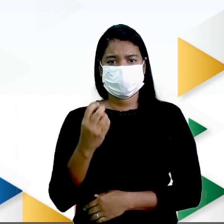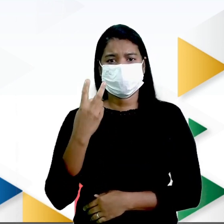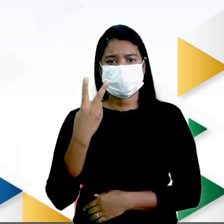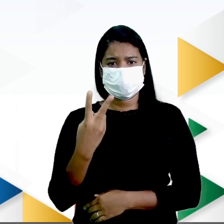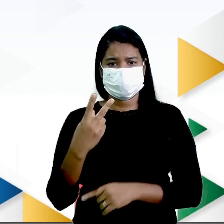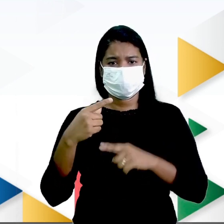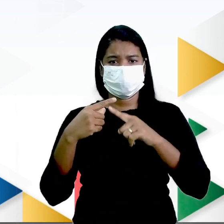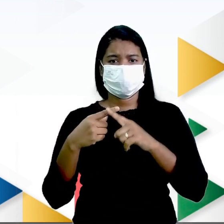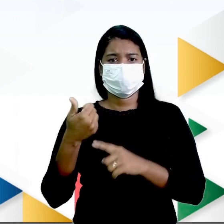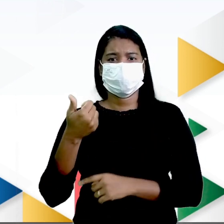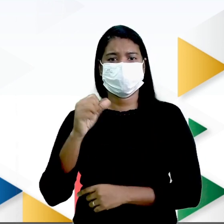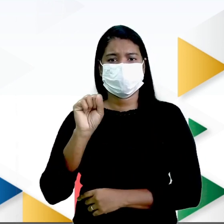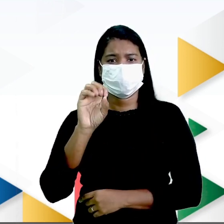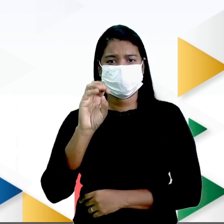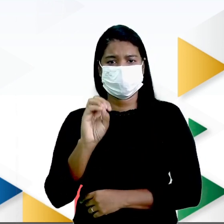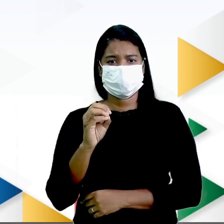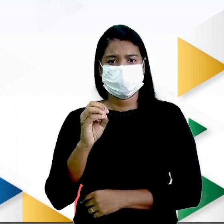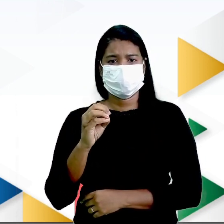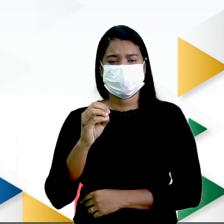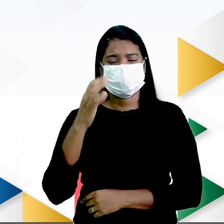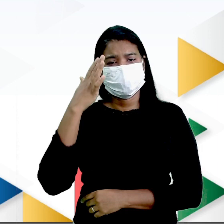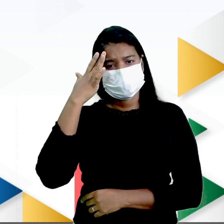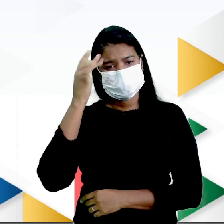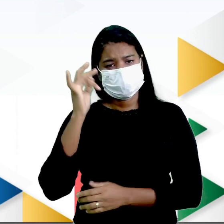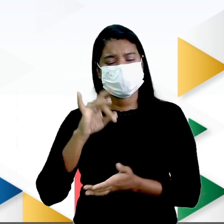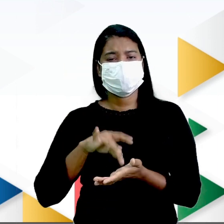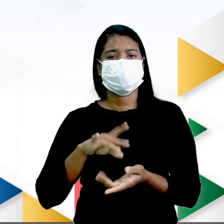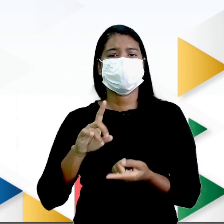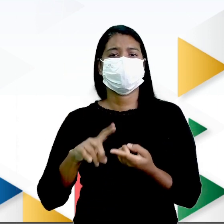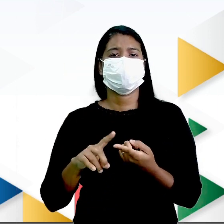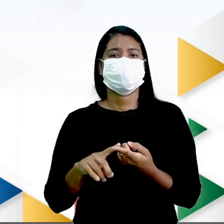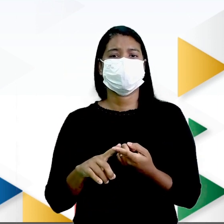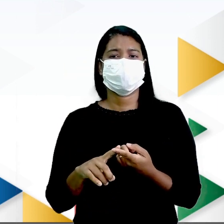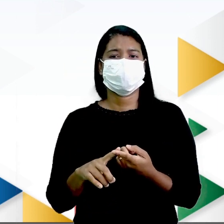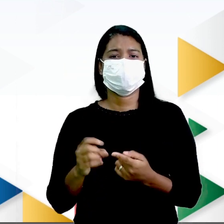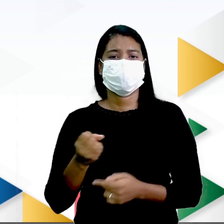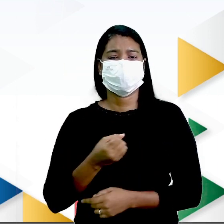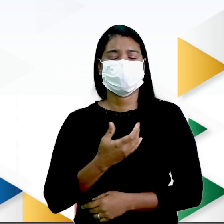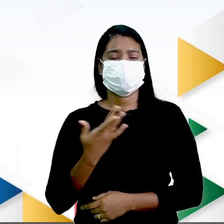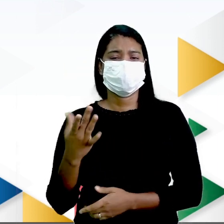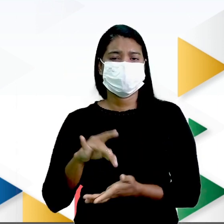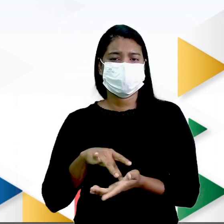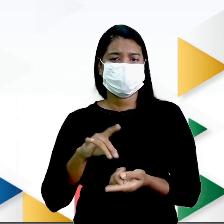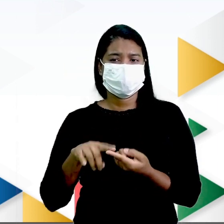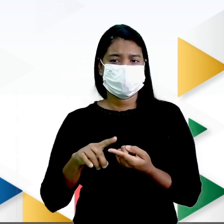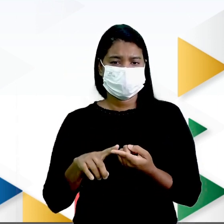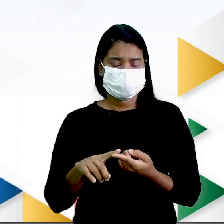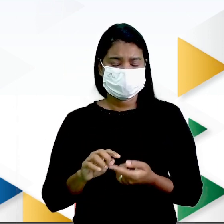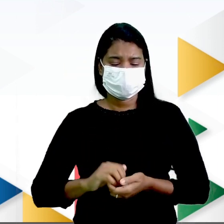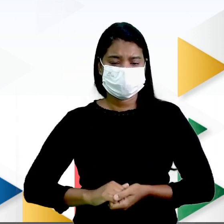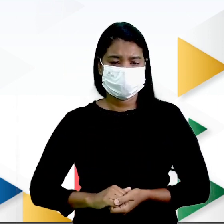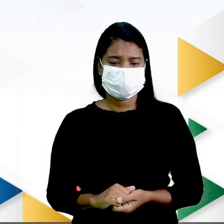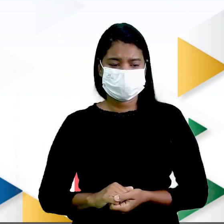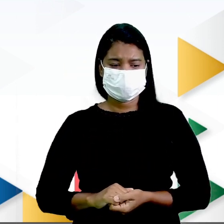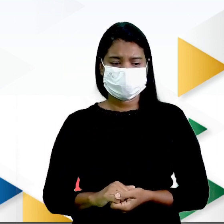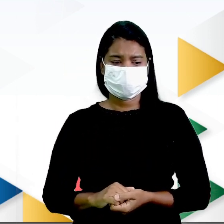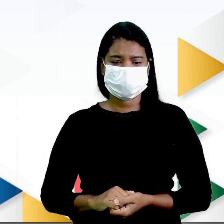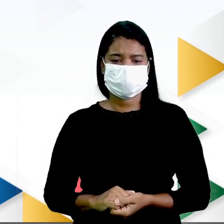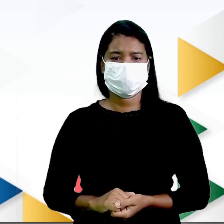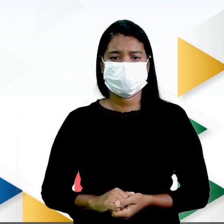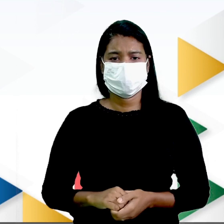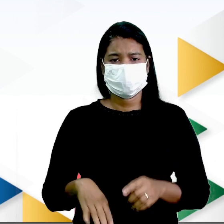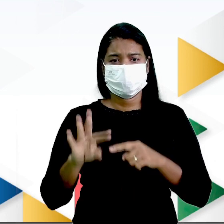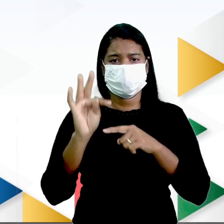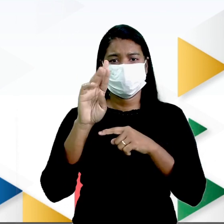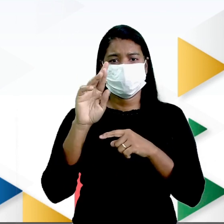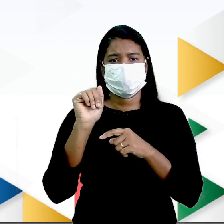vezes 180 e aí eu sei qual é a quantidade, a soma dos ângulos internos desse trapézio. É